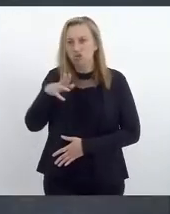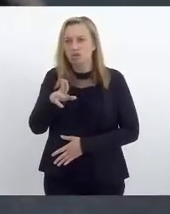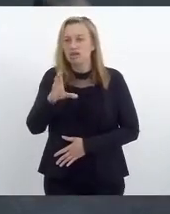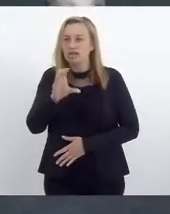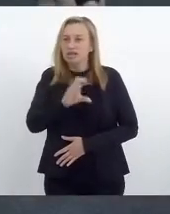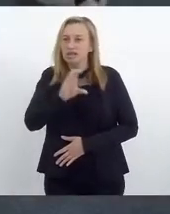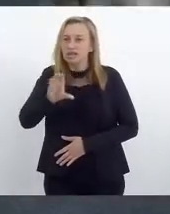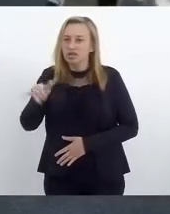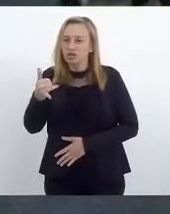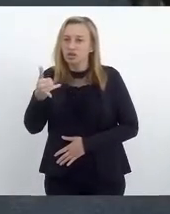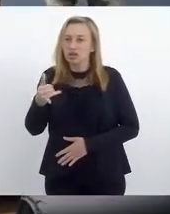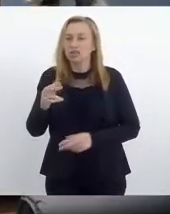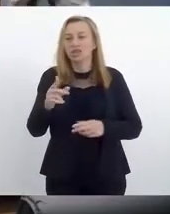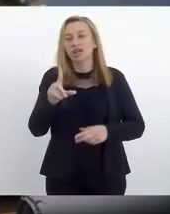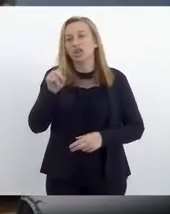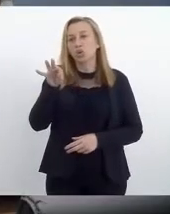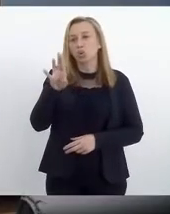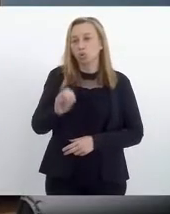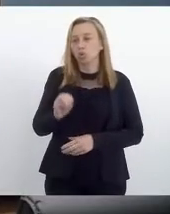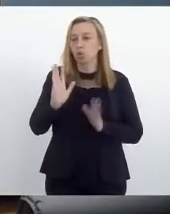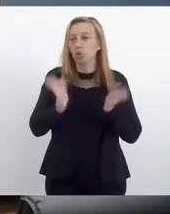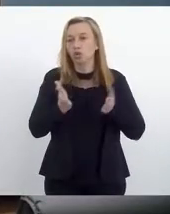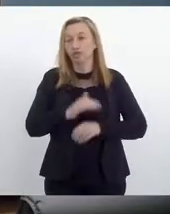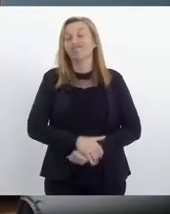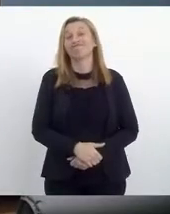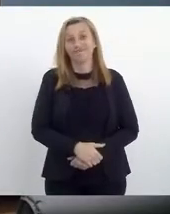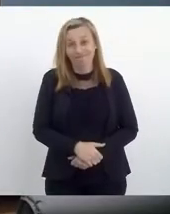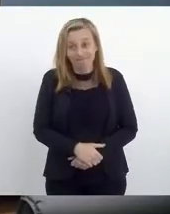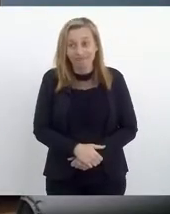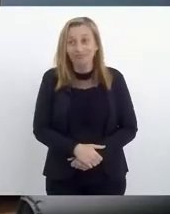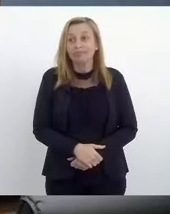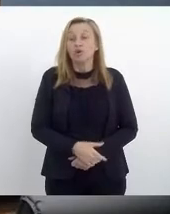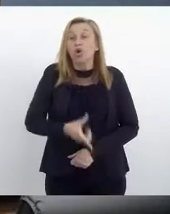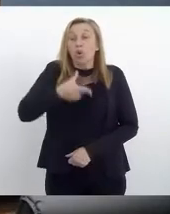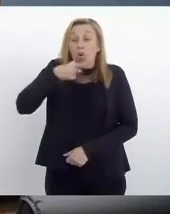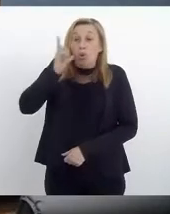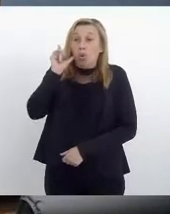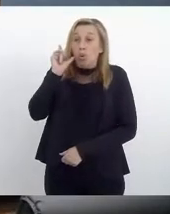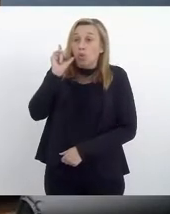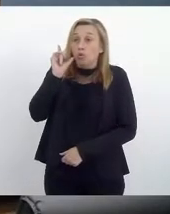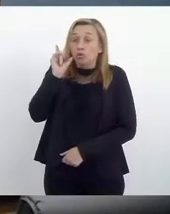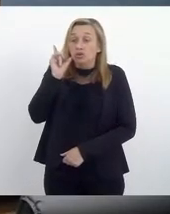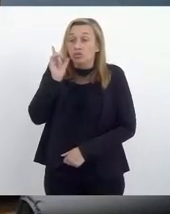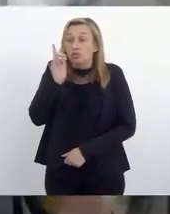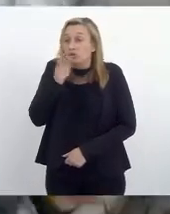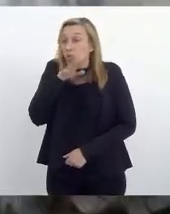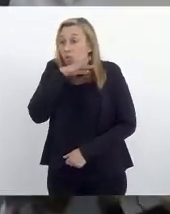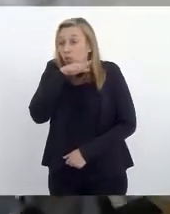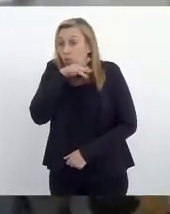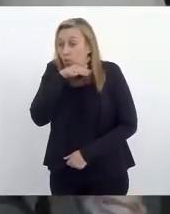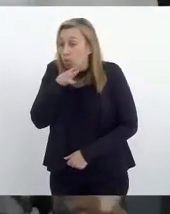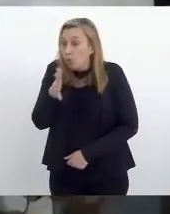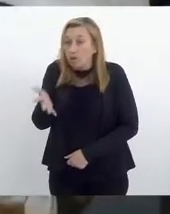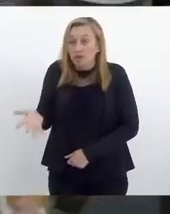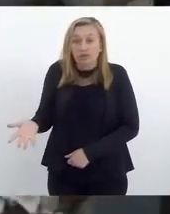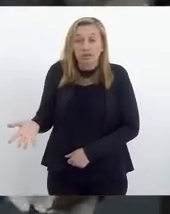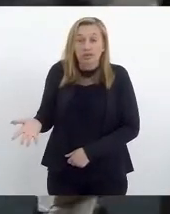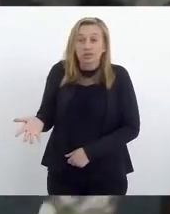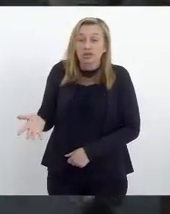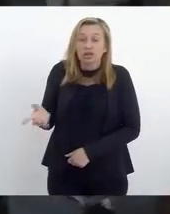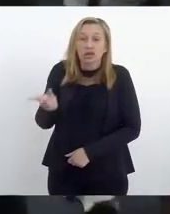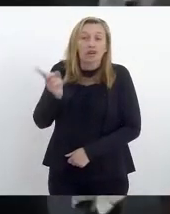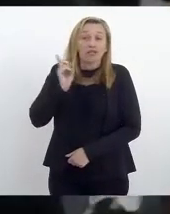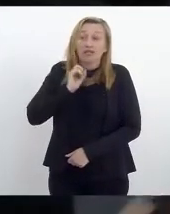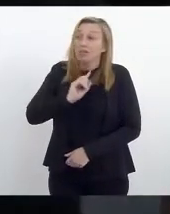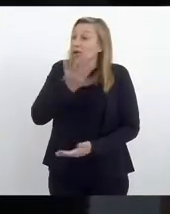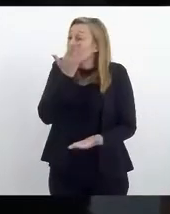de luto. Está de luto hoje. É, de luto. Ontem foi um massacre, uma chinelada rubro-negra nós